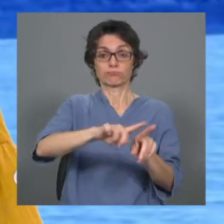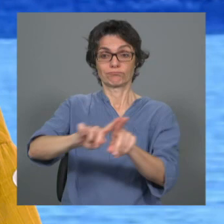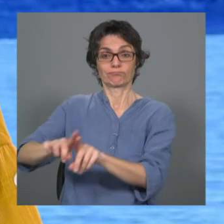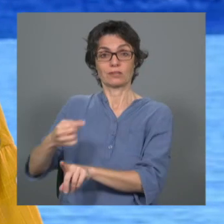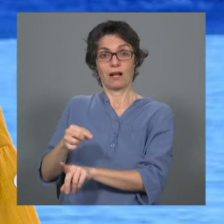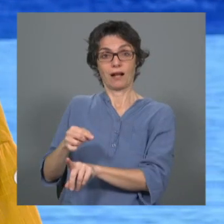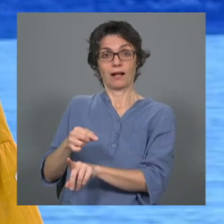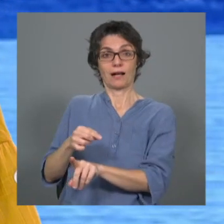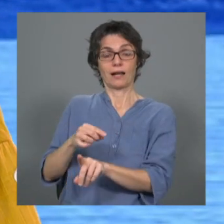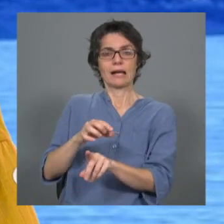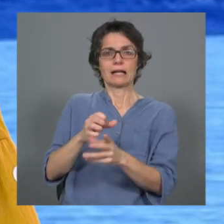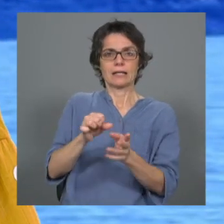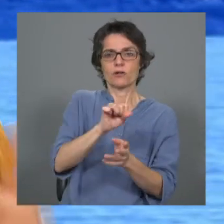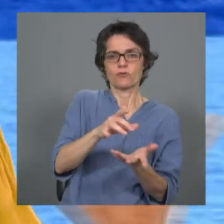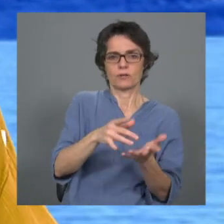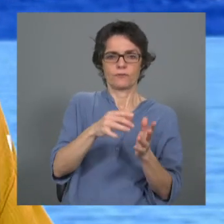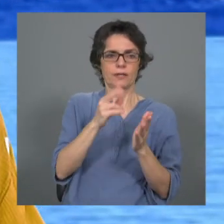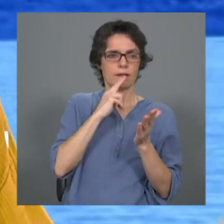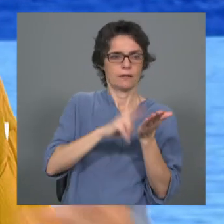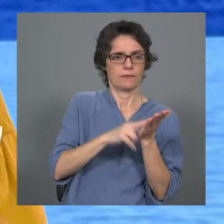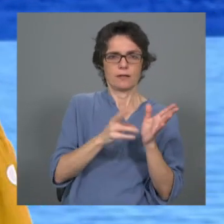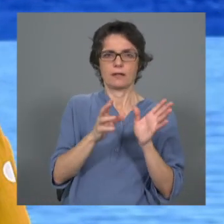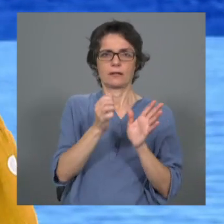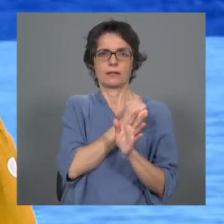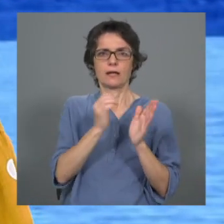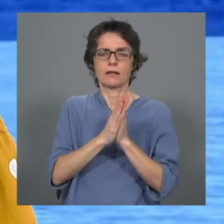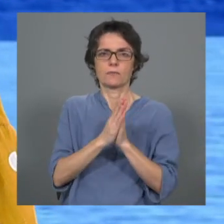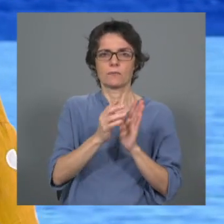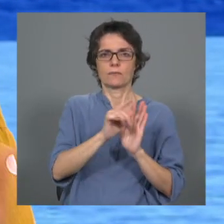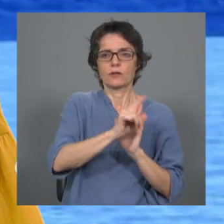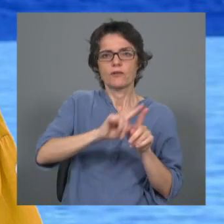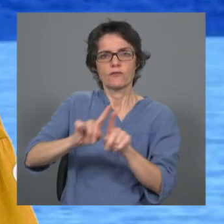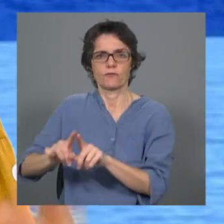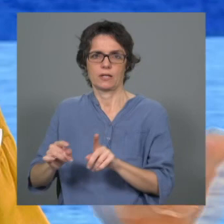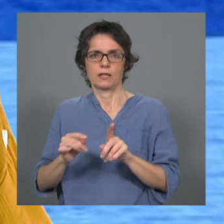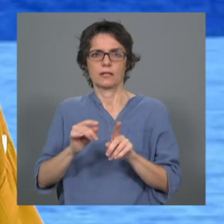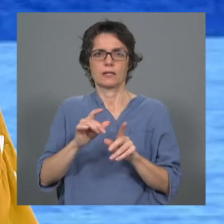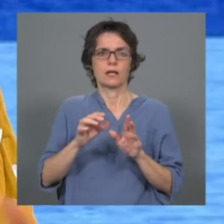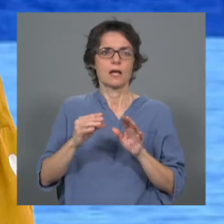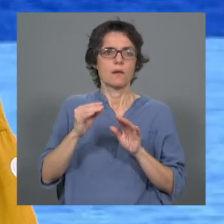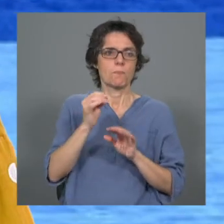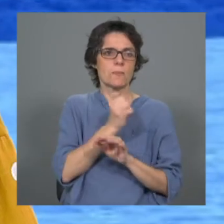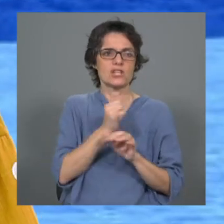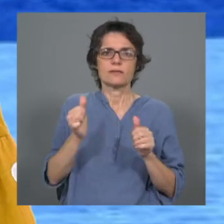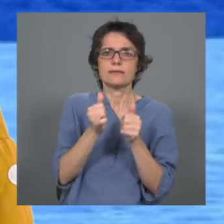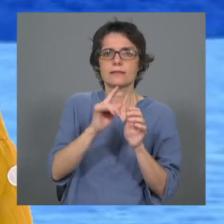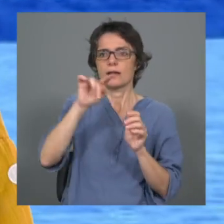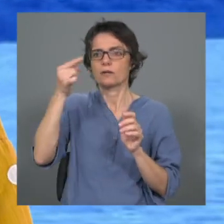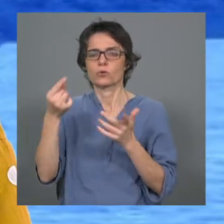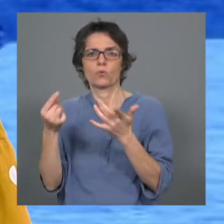termos de realidades paroquiais que têm ambiente completamente rural e completamente urbano, comunidades paroquiais muito envelhecidas e muito